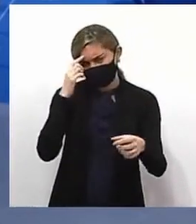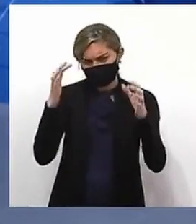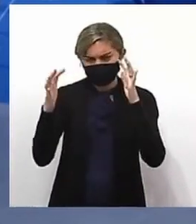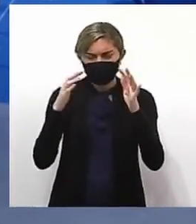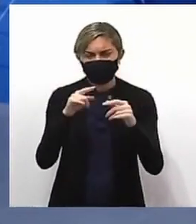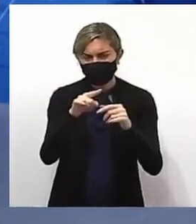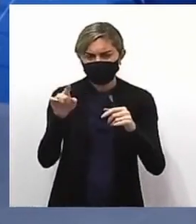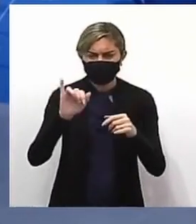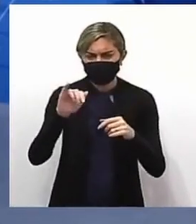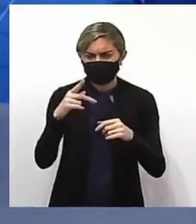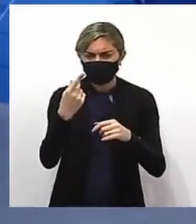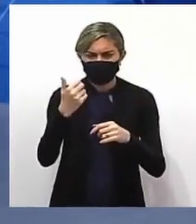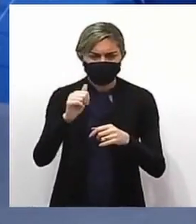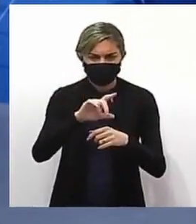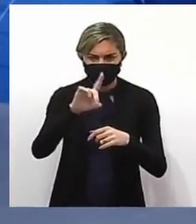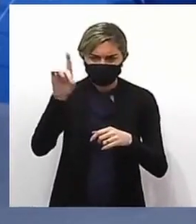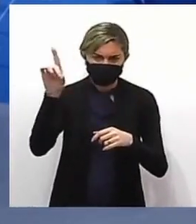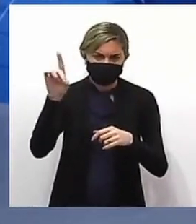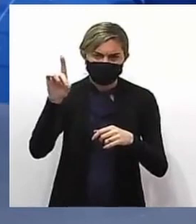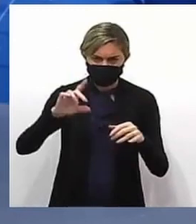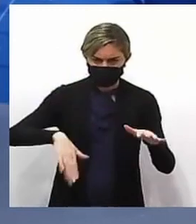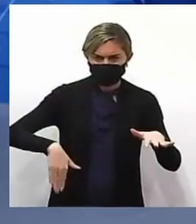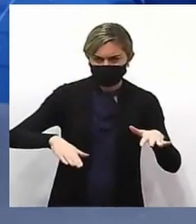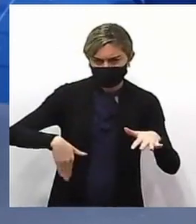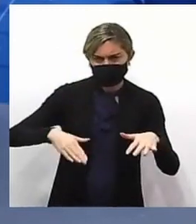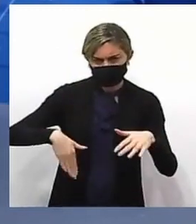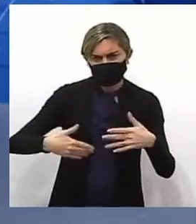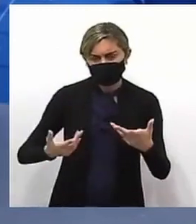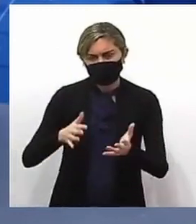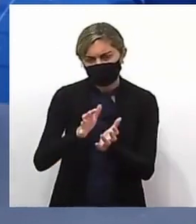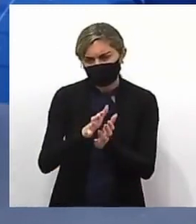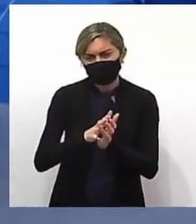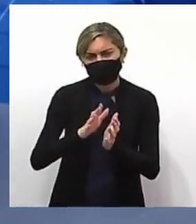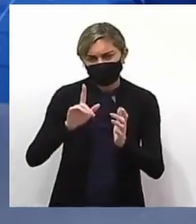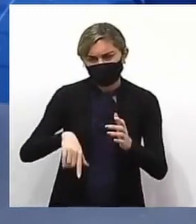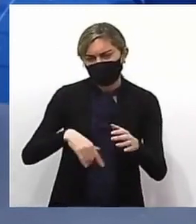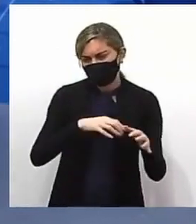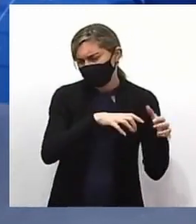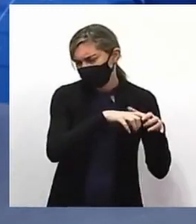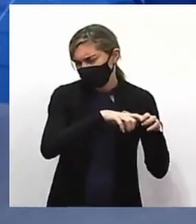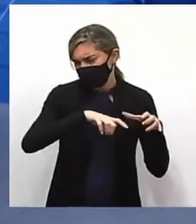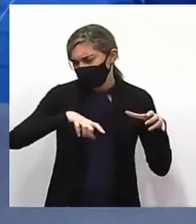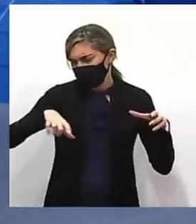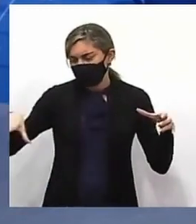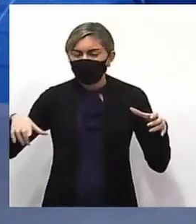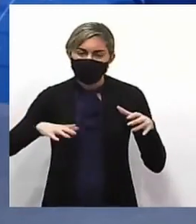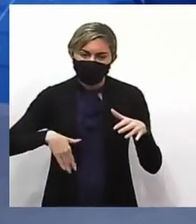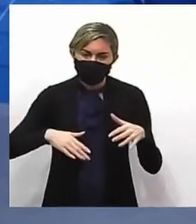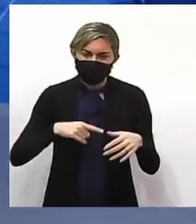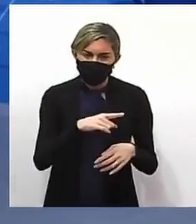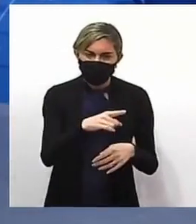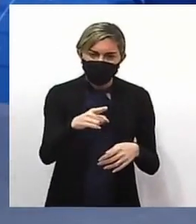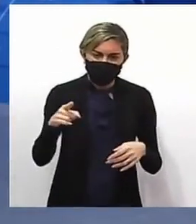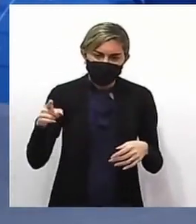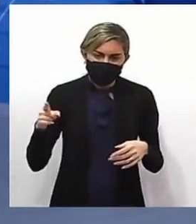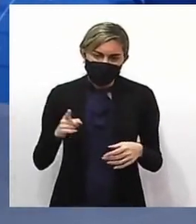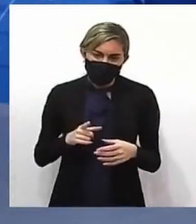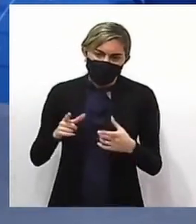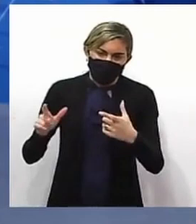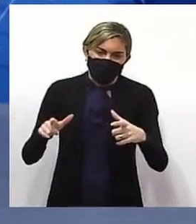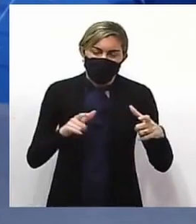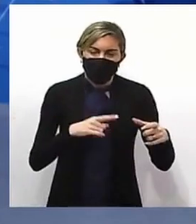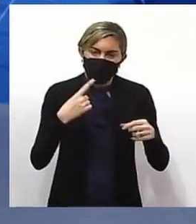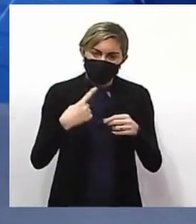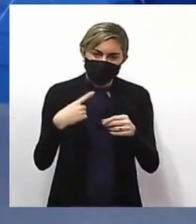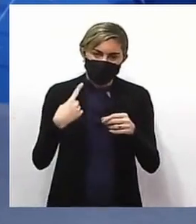está na Ilha de Deus, a gente está no litoral aqui, né? Pernambuco é uma coisa compridona. E você passou por espaços no